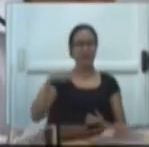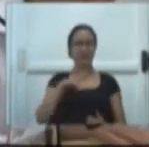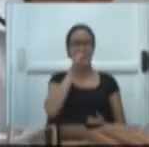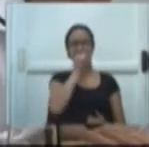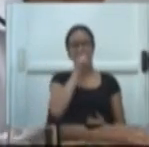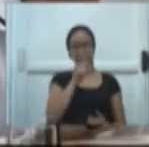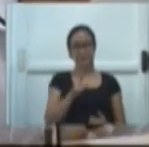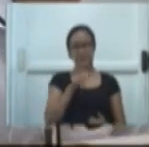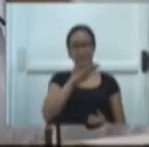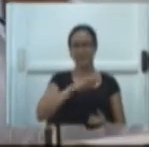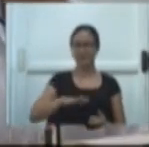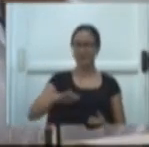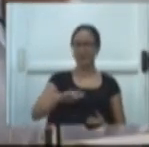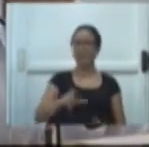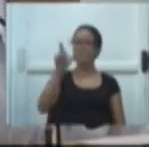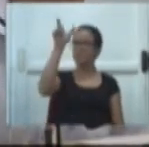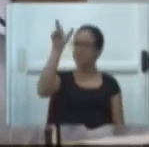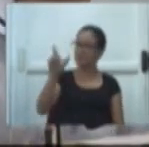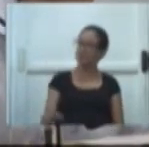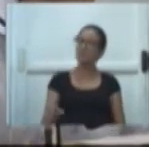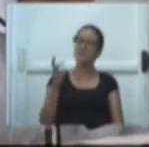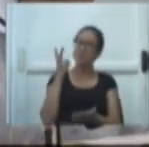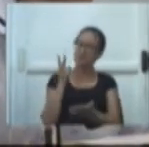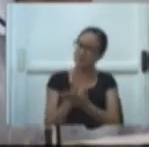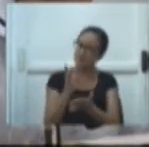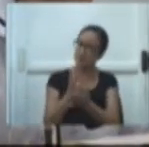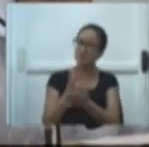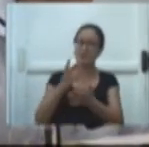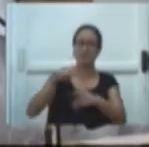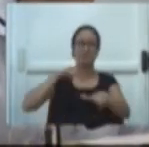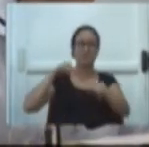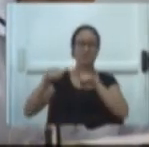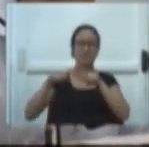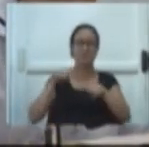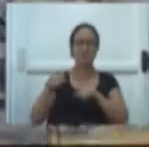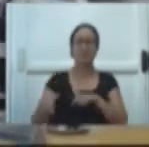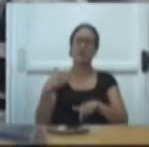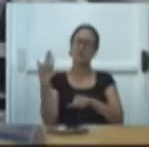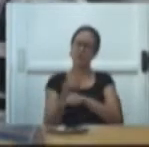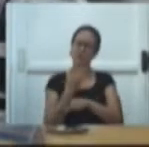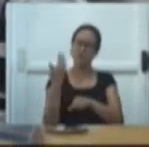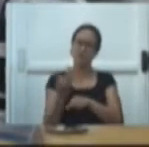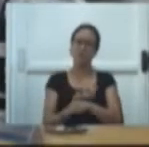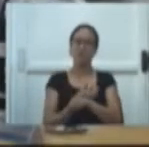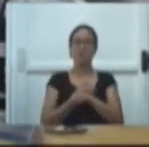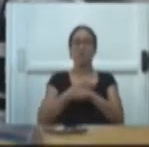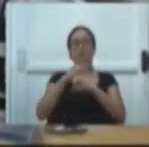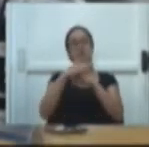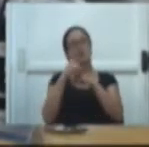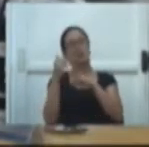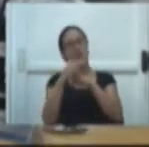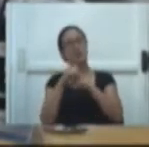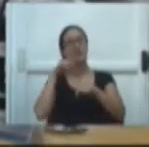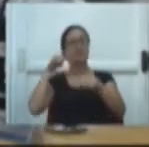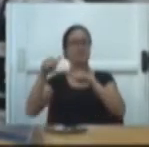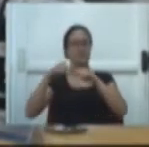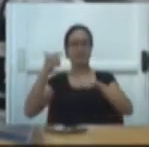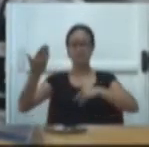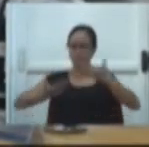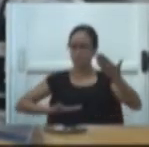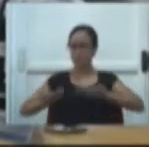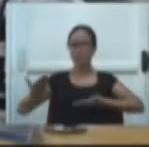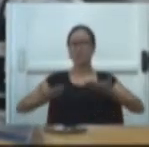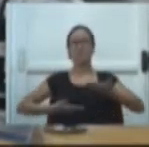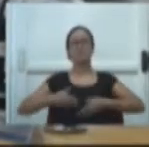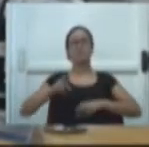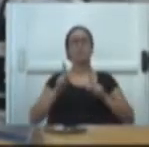um cidadão que sempre, né, com seu trabalho, com sua dedicação, sempre prestou o seu trabalho, sua entrega